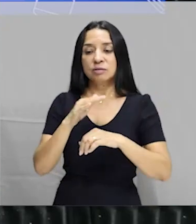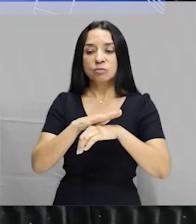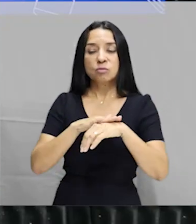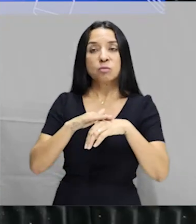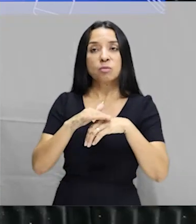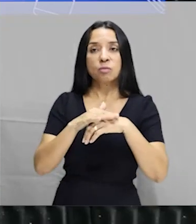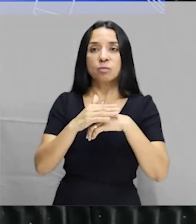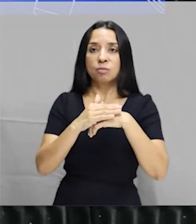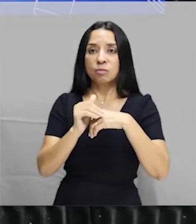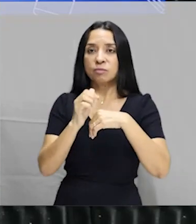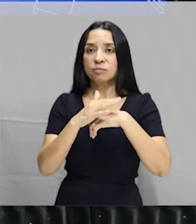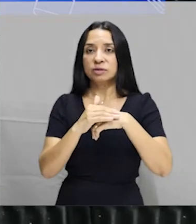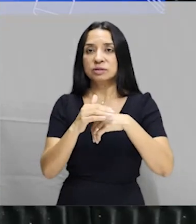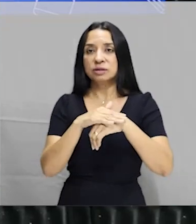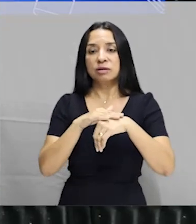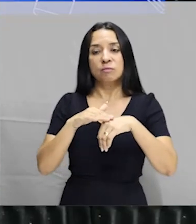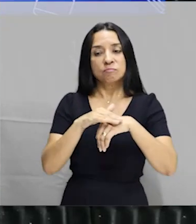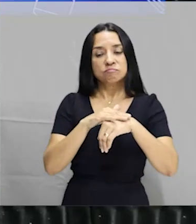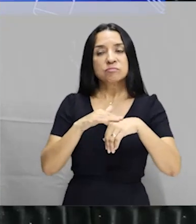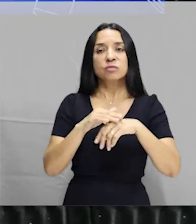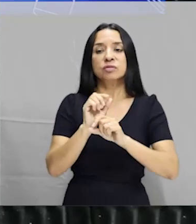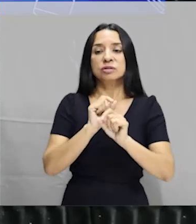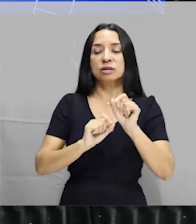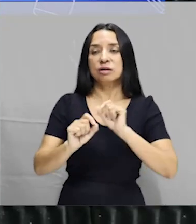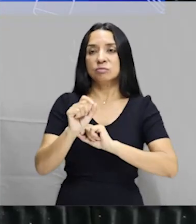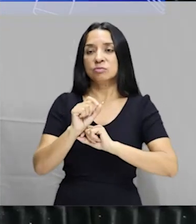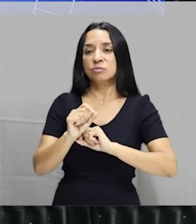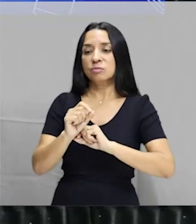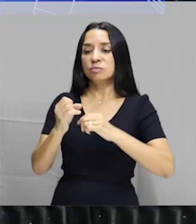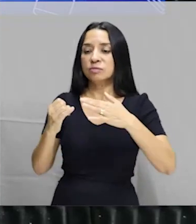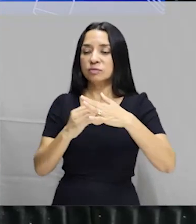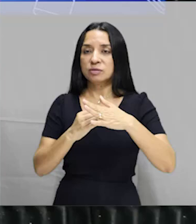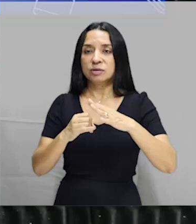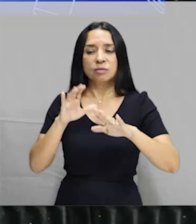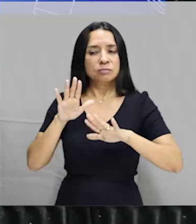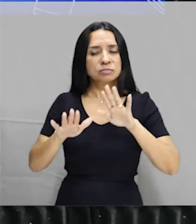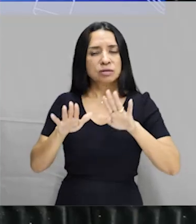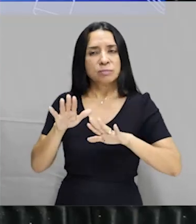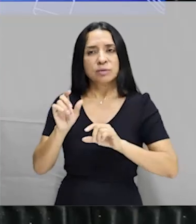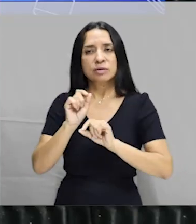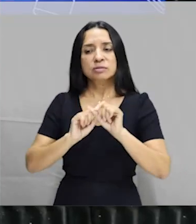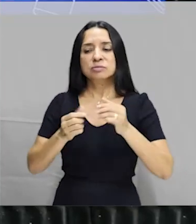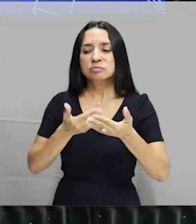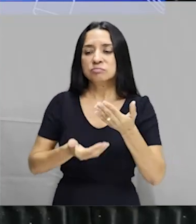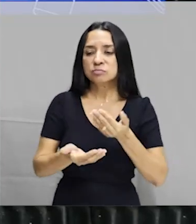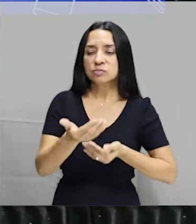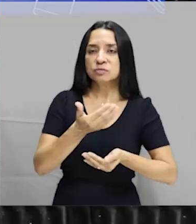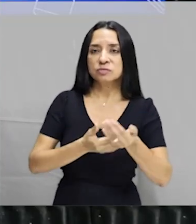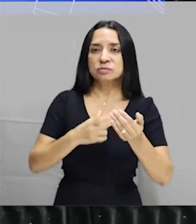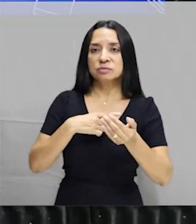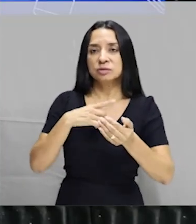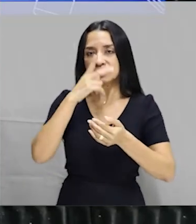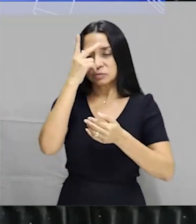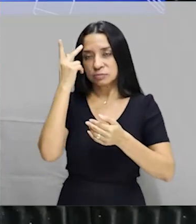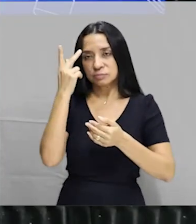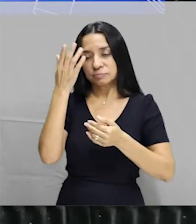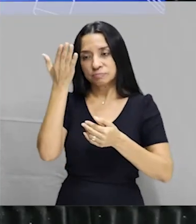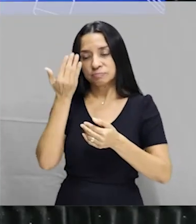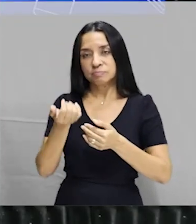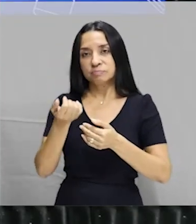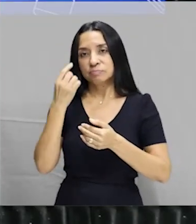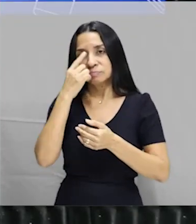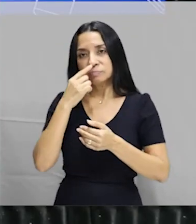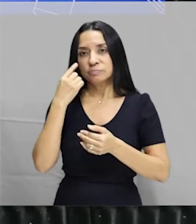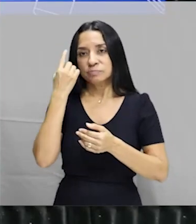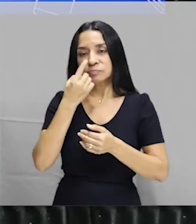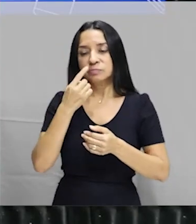certo? Então, tudo depende da convivência que você tem com as pessoas. Como vocês sabem, em espanhol, eu